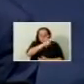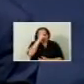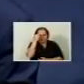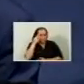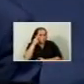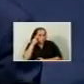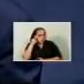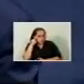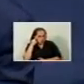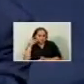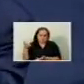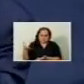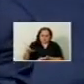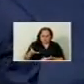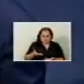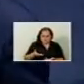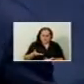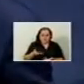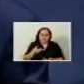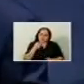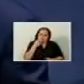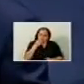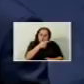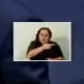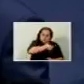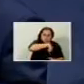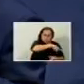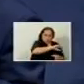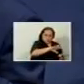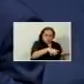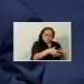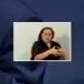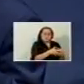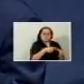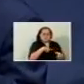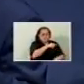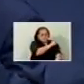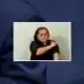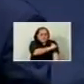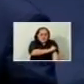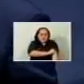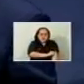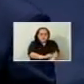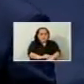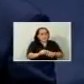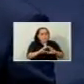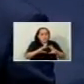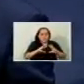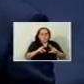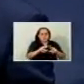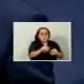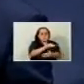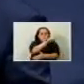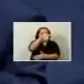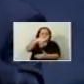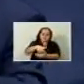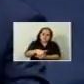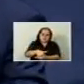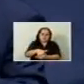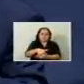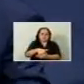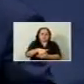lideranças da casa, dizendo que, da nossa parte, nós temos o maior respeito por todos aqueles que foram eleitos. Foram